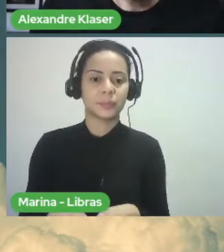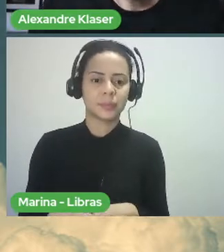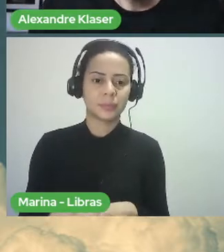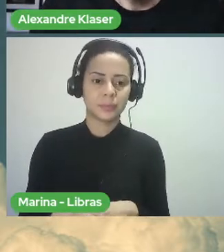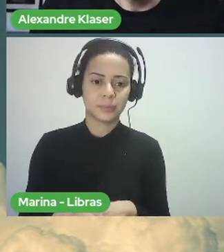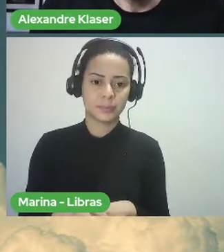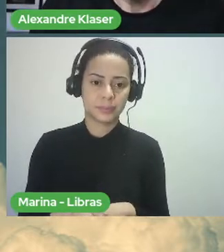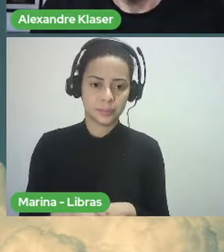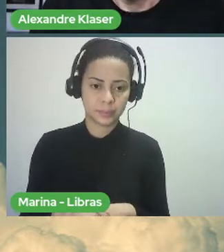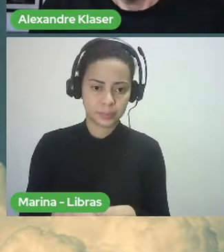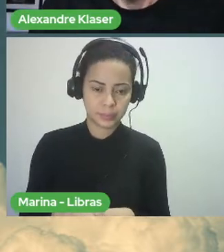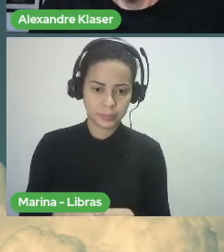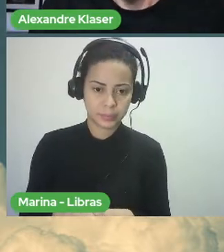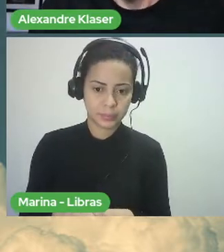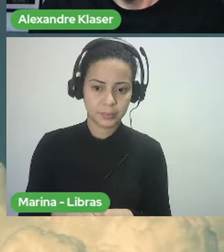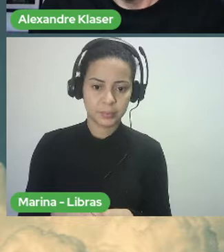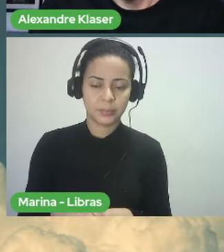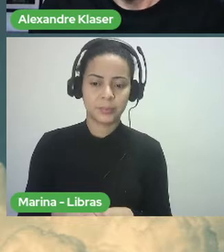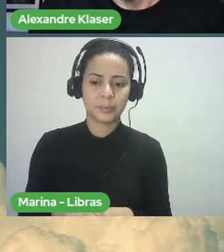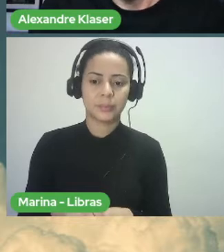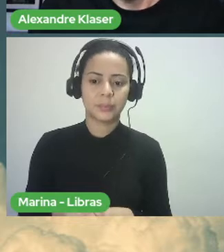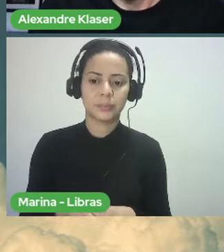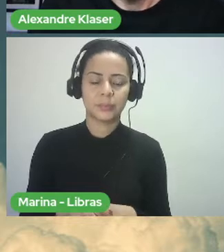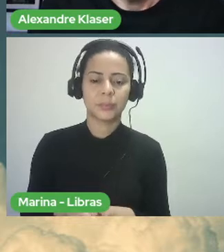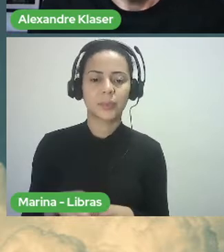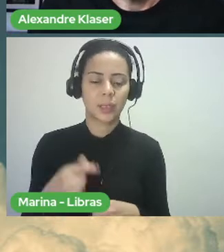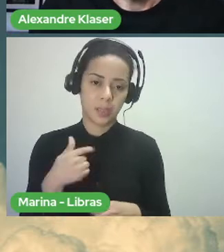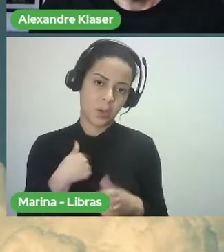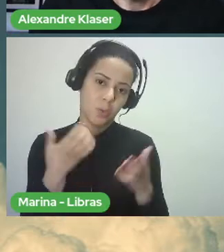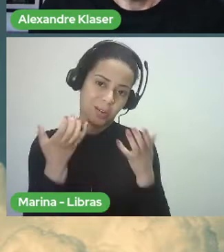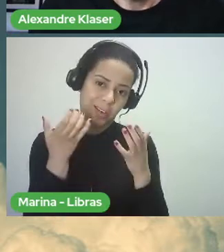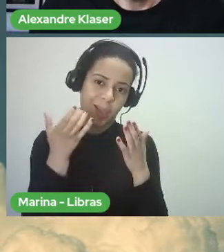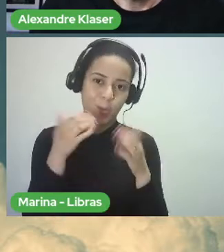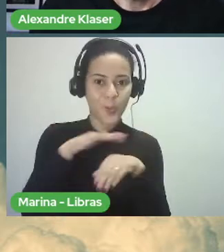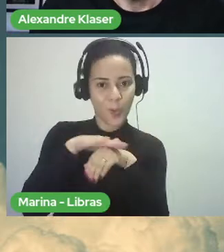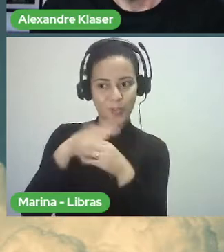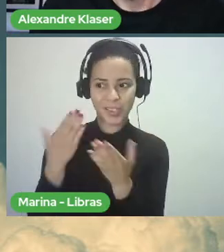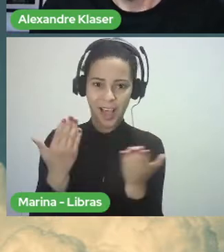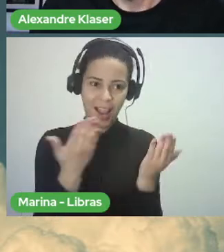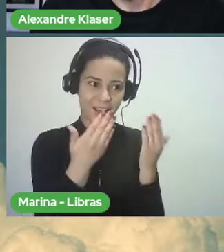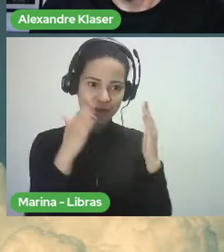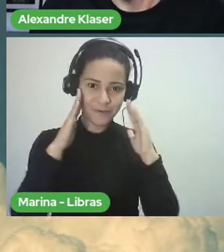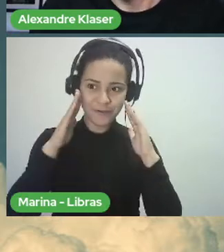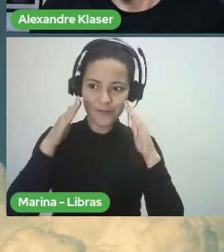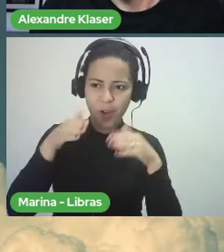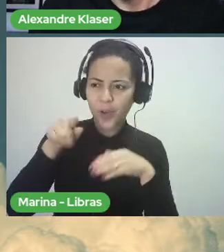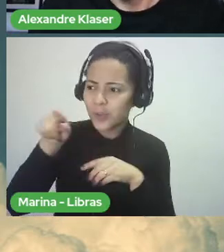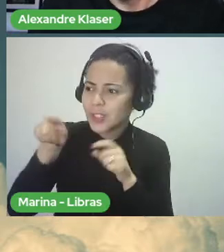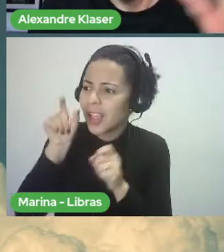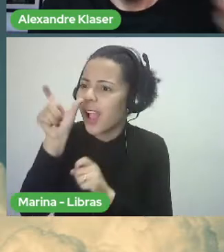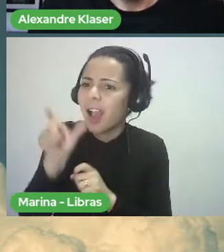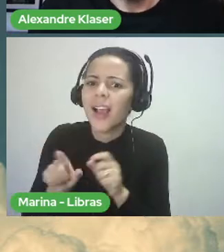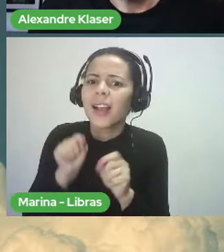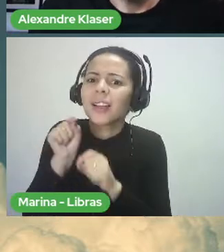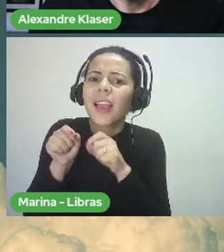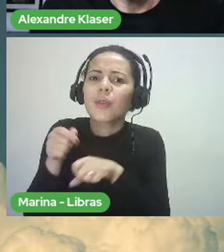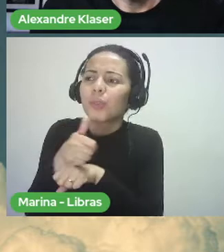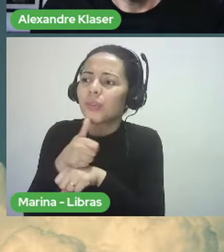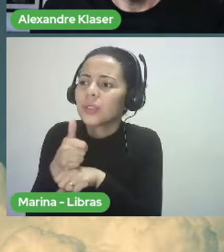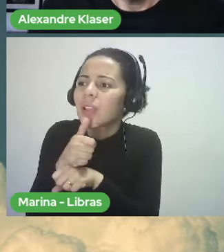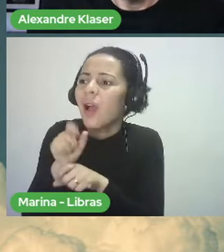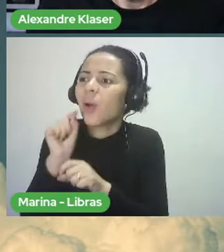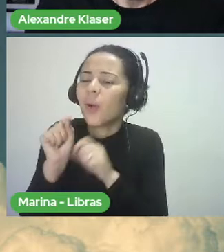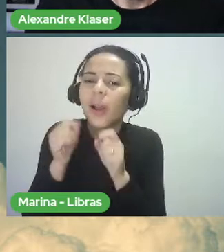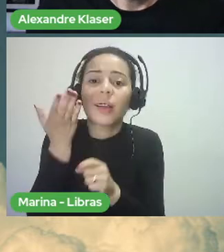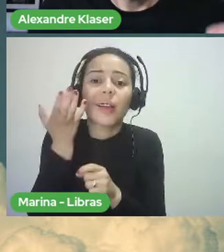durante horas, como eu não posso, eu quero um pouco direcionar a conversa para que seja mais interessante para vocês. Então, se alguém puder botar nos